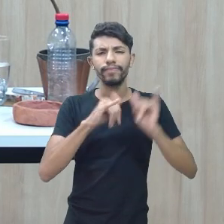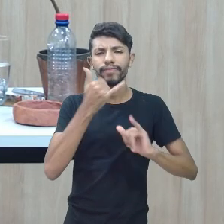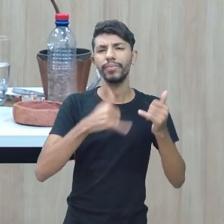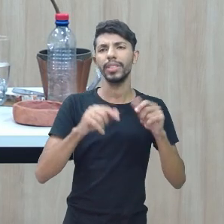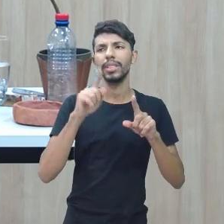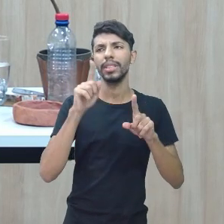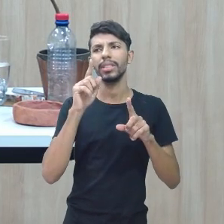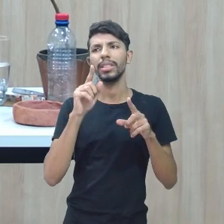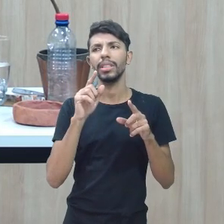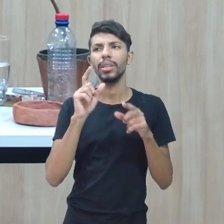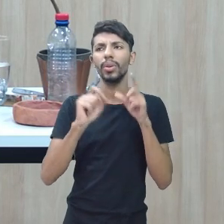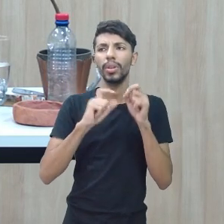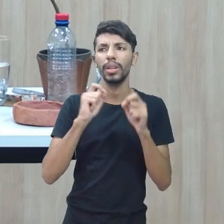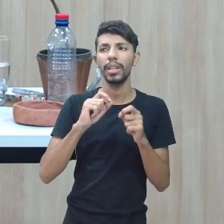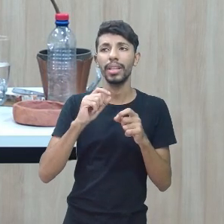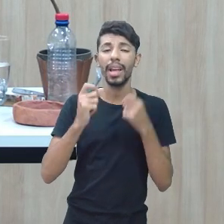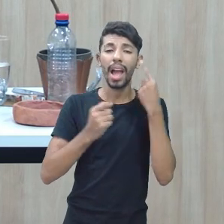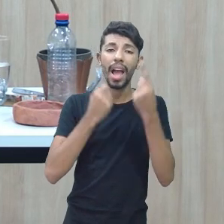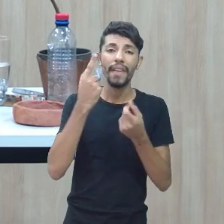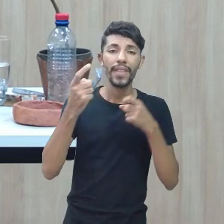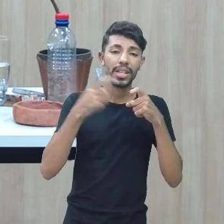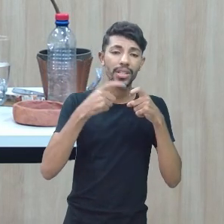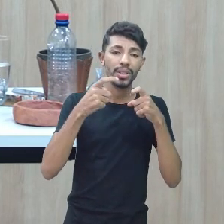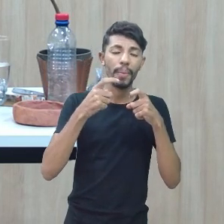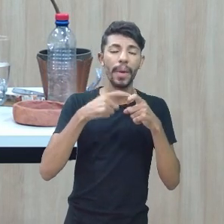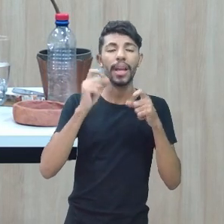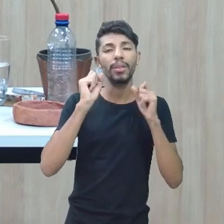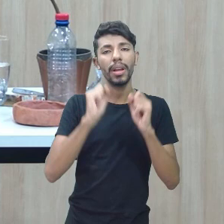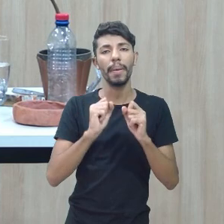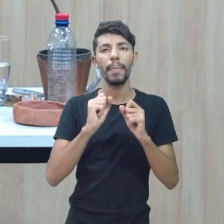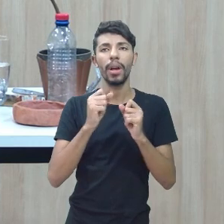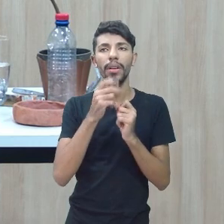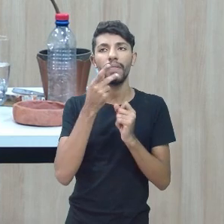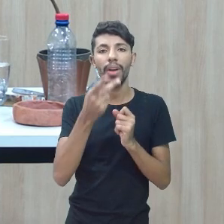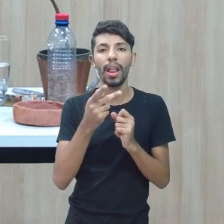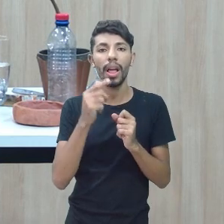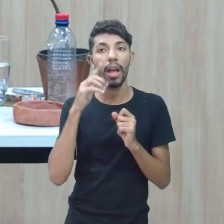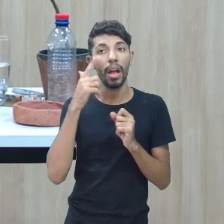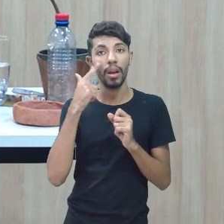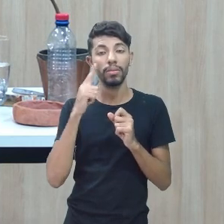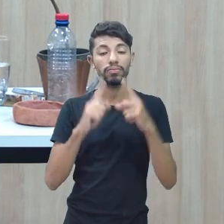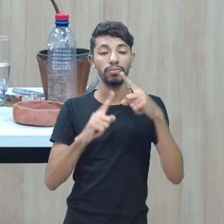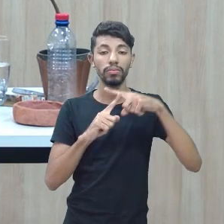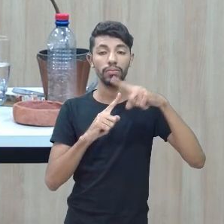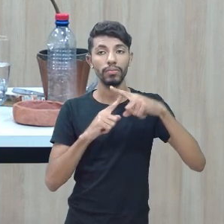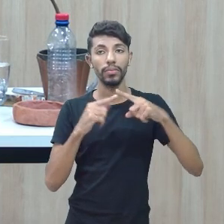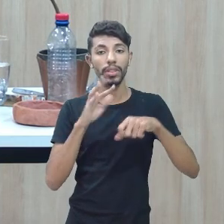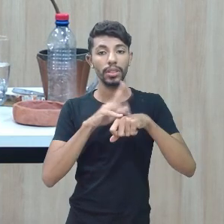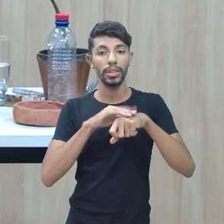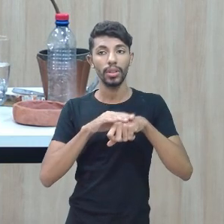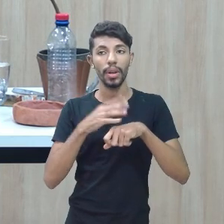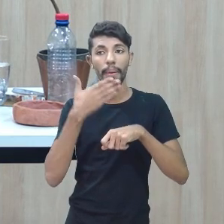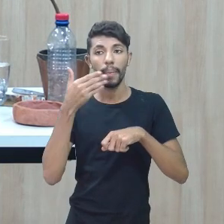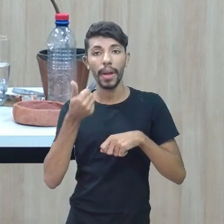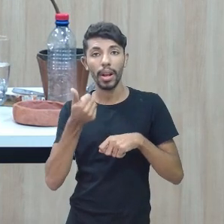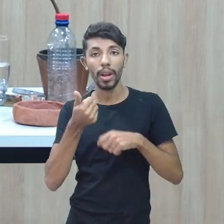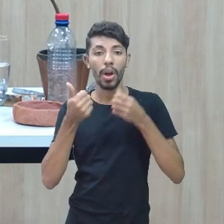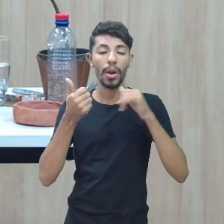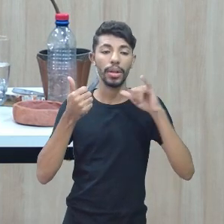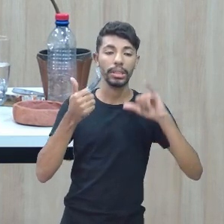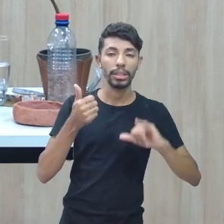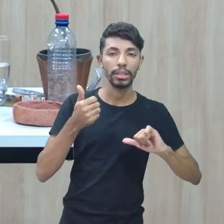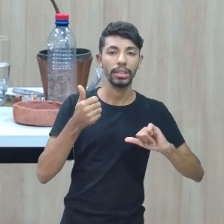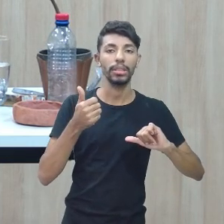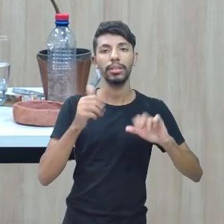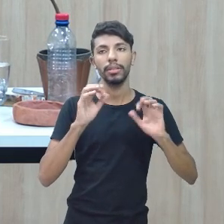que só muitas vezes o médico é que vai poder prescrever para cada tipo de doença os mais indicados. E aí o comércio